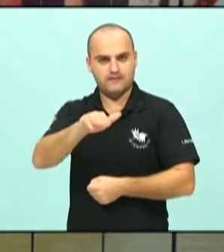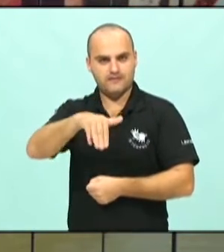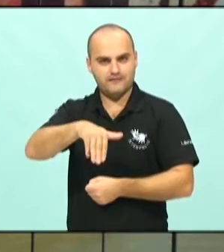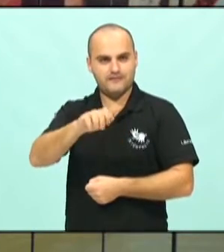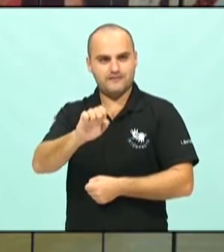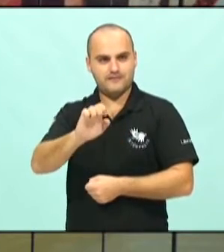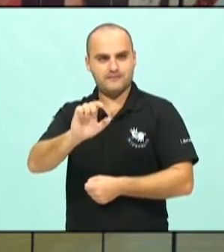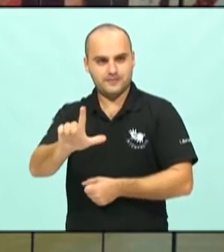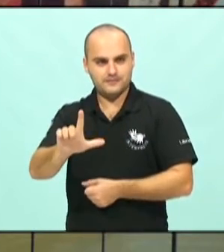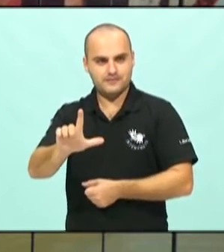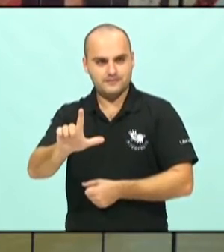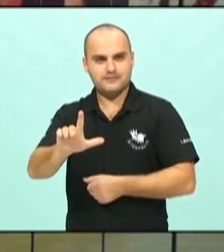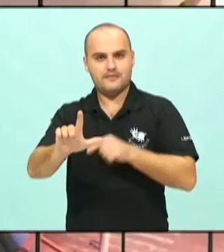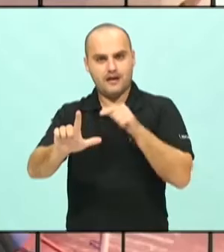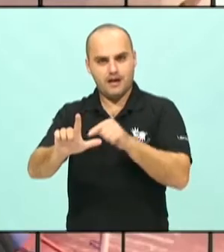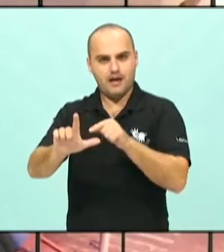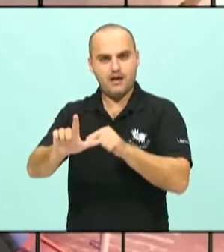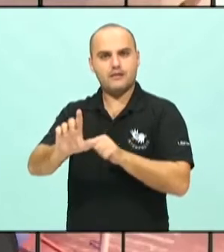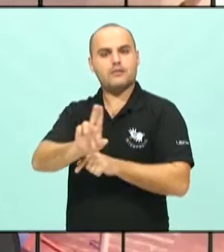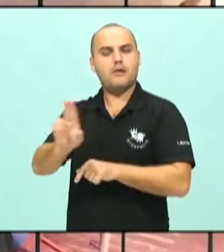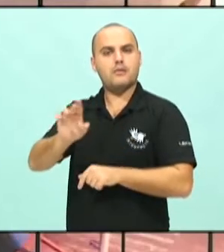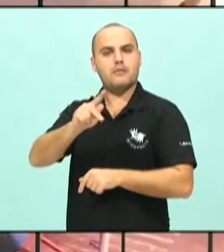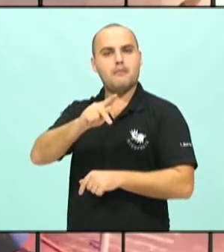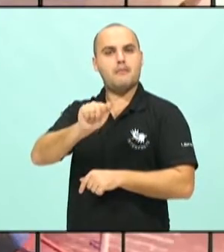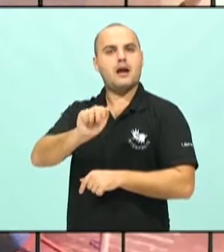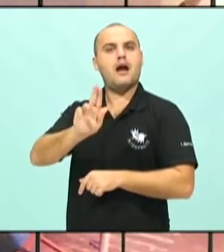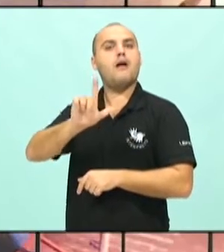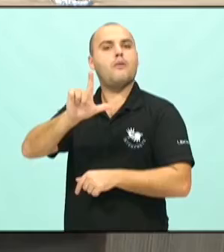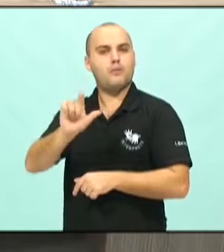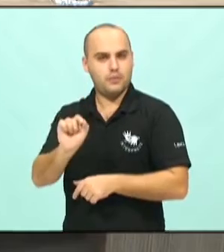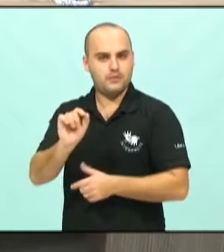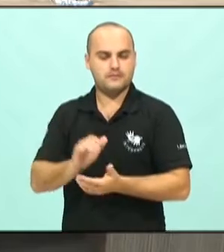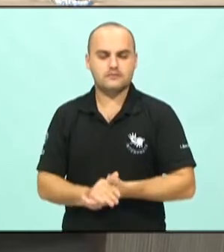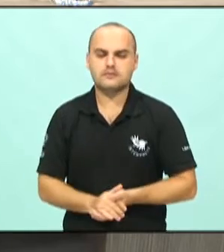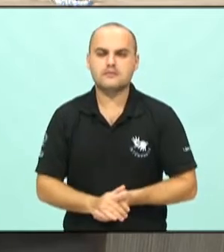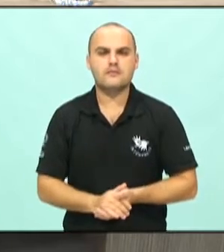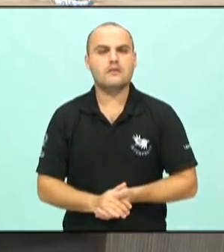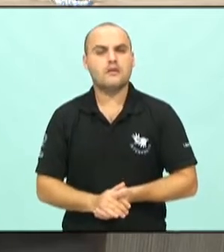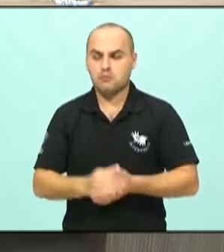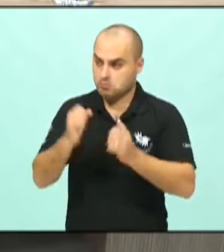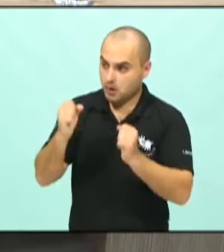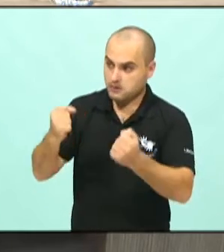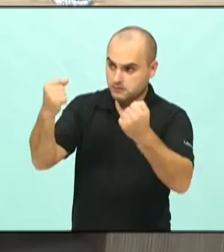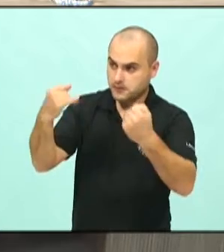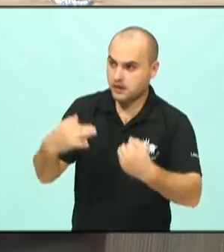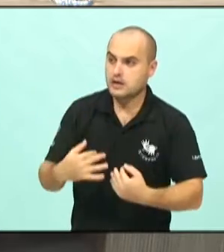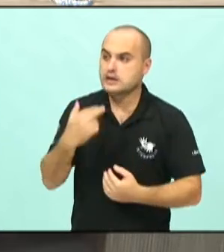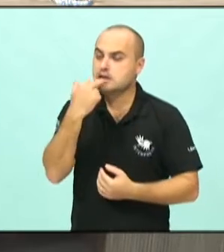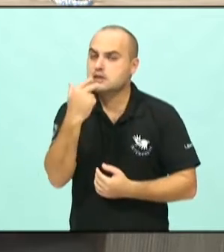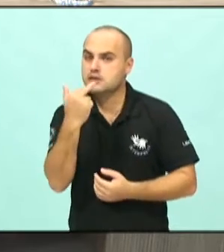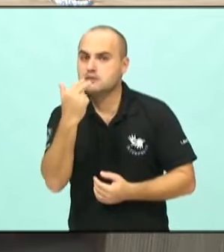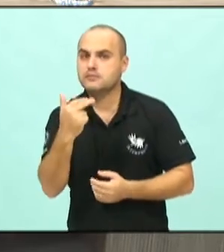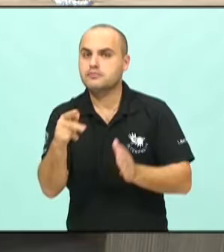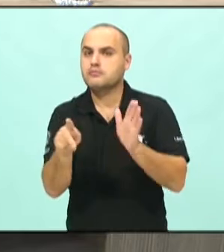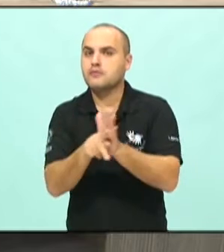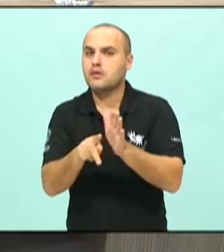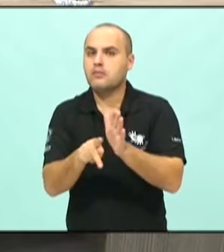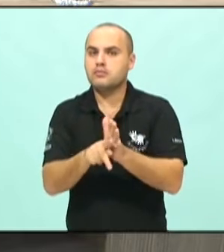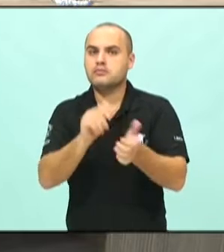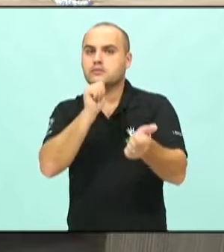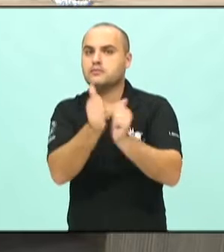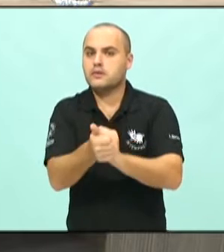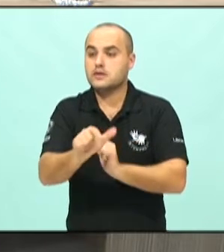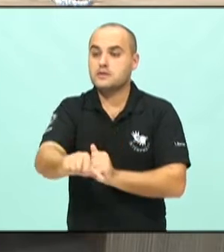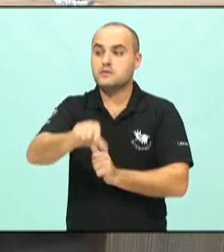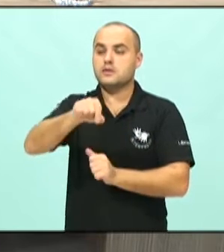FIMEL, o diretor Paulo Mais. Bom, Paulo, pode falar para a gente quais as modalidades foram escolhidas